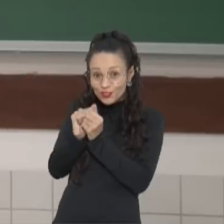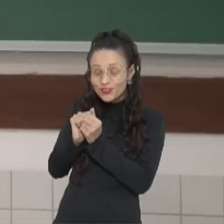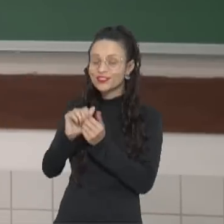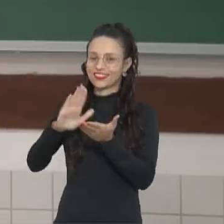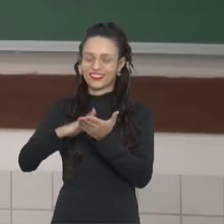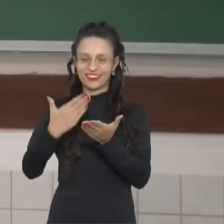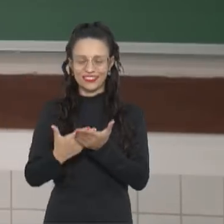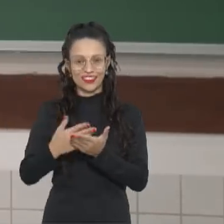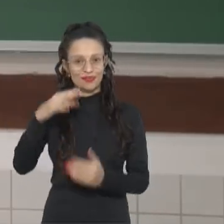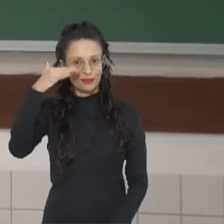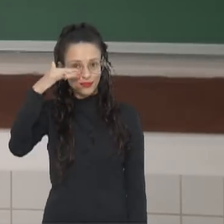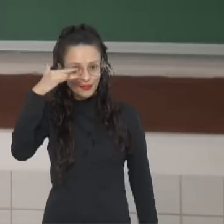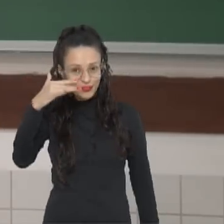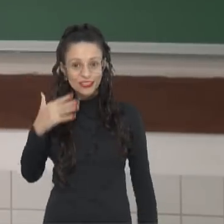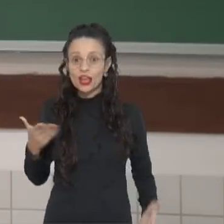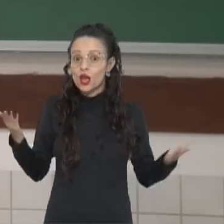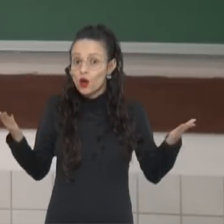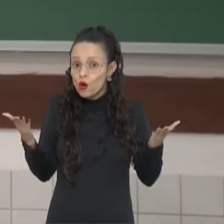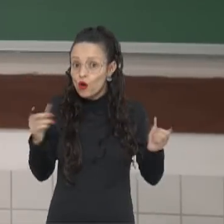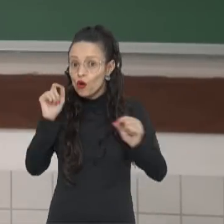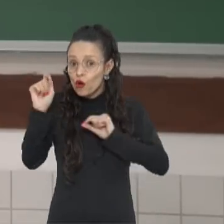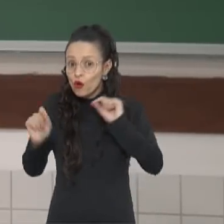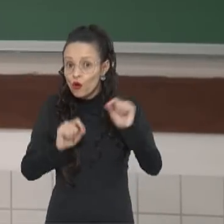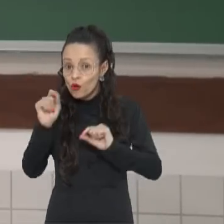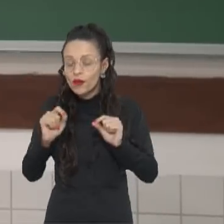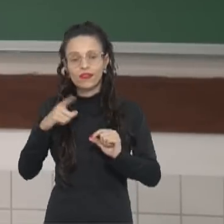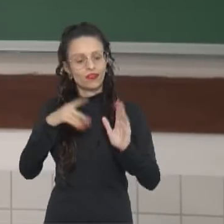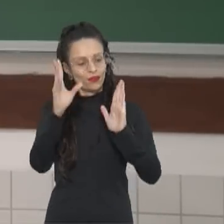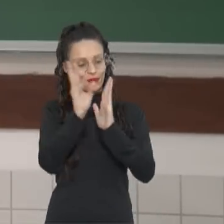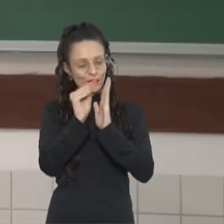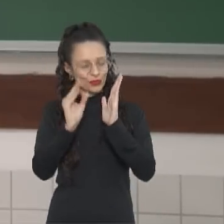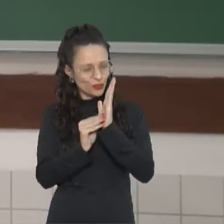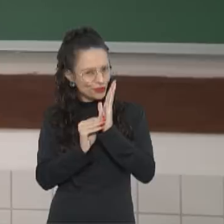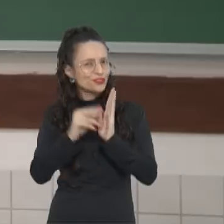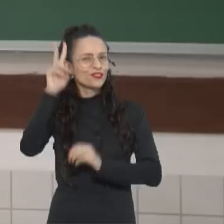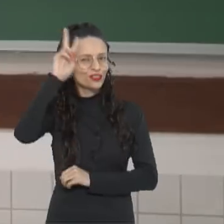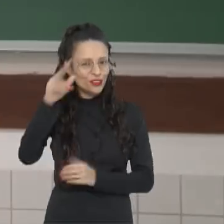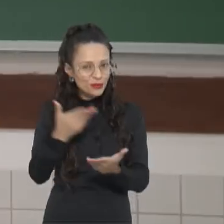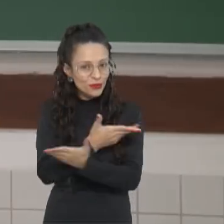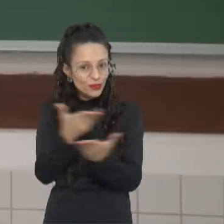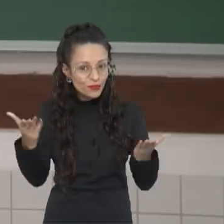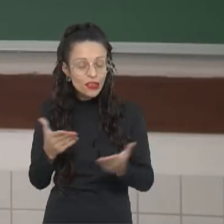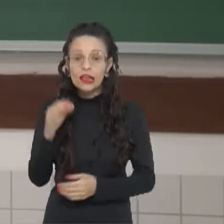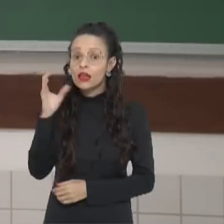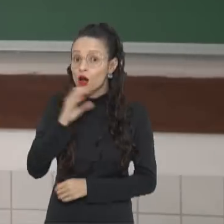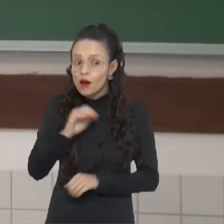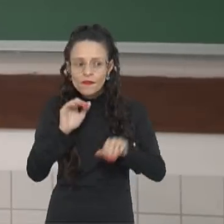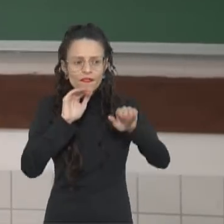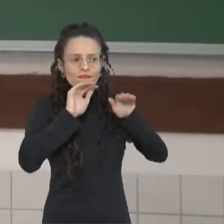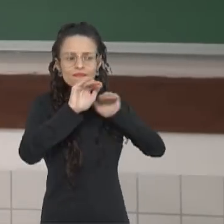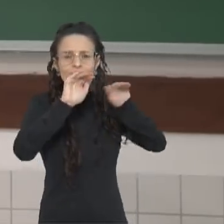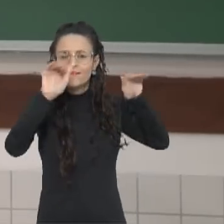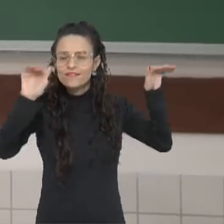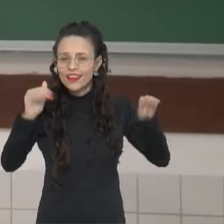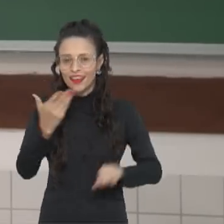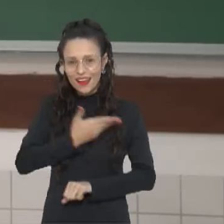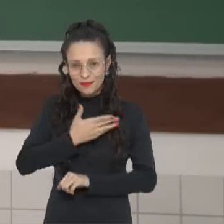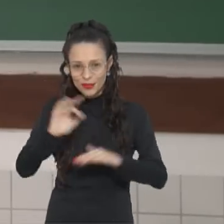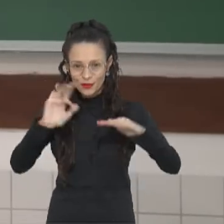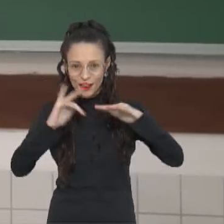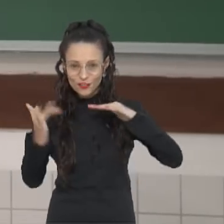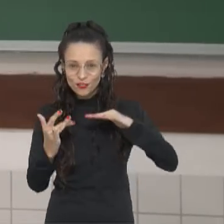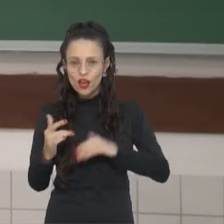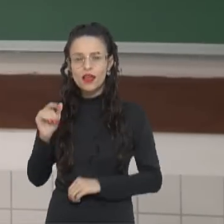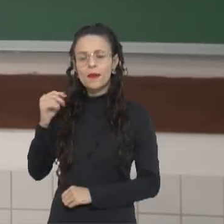Viviana, e hoje nós temos mais conteúdos de História para você. E aí, corre, avisa os amigos nas redes sociais,